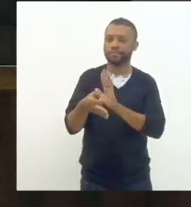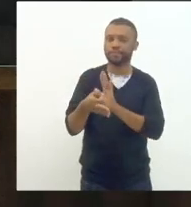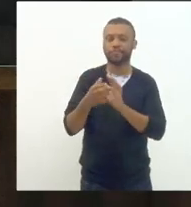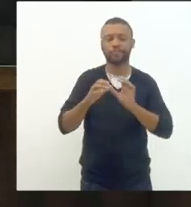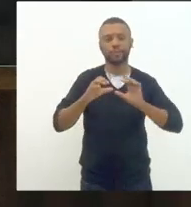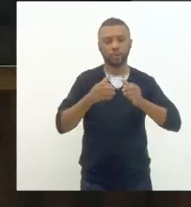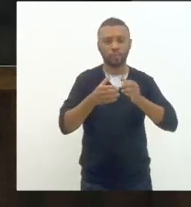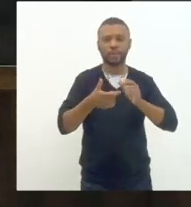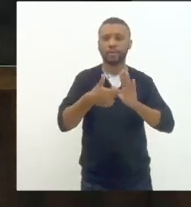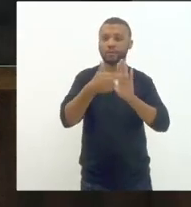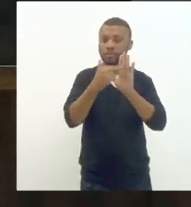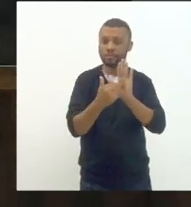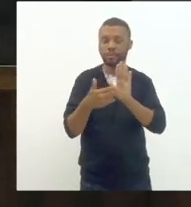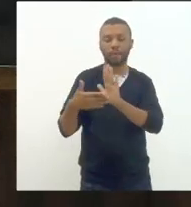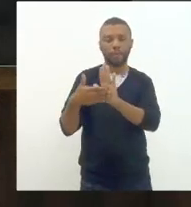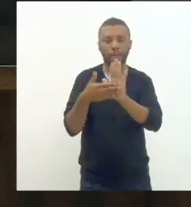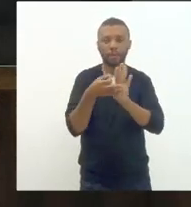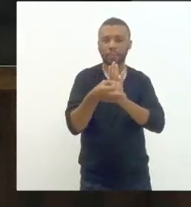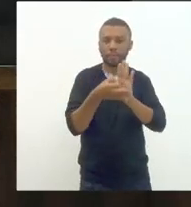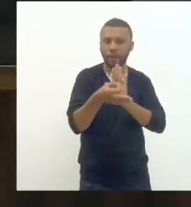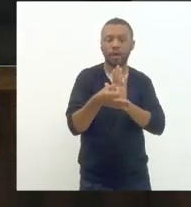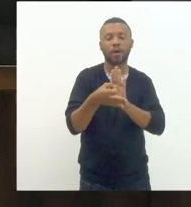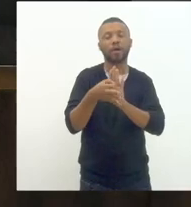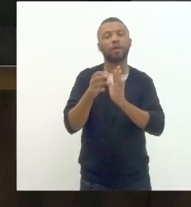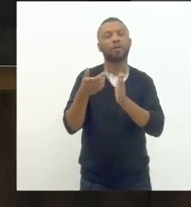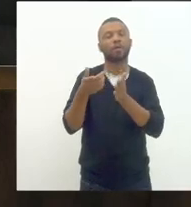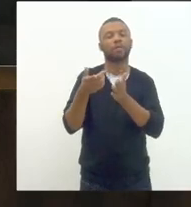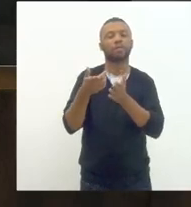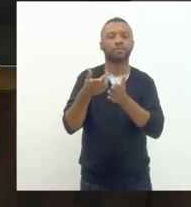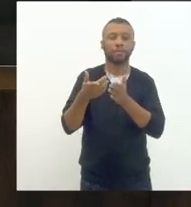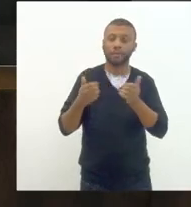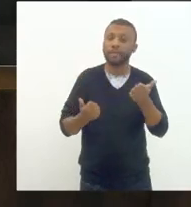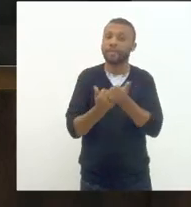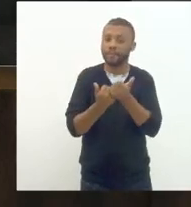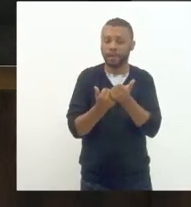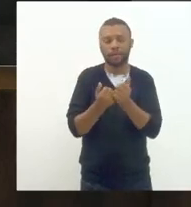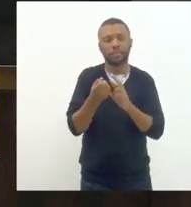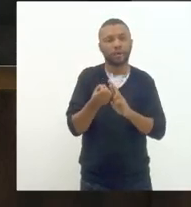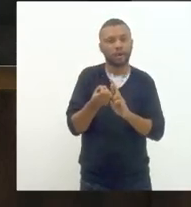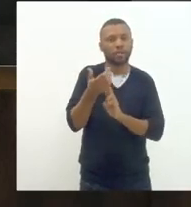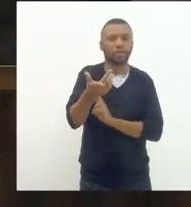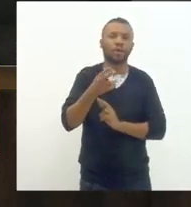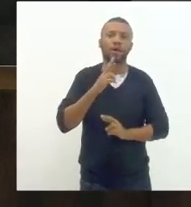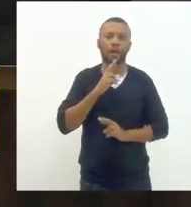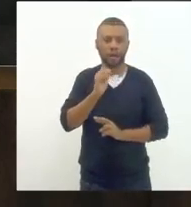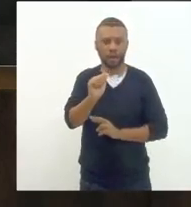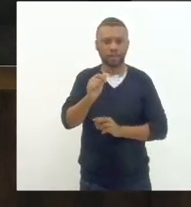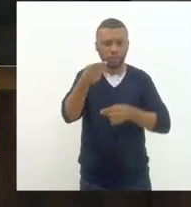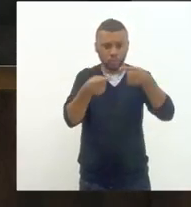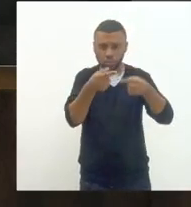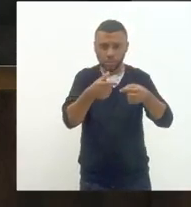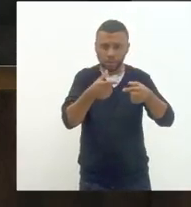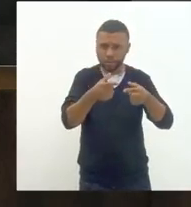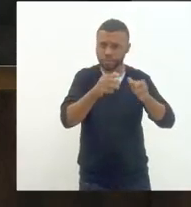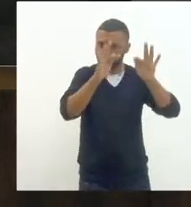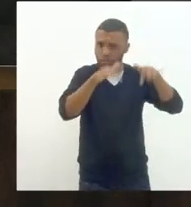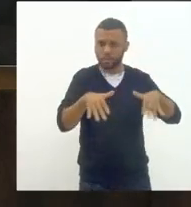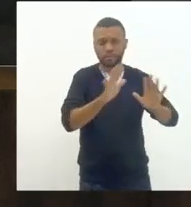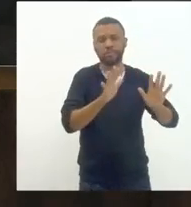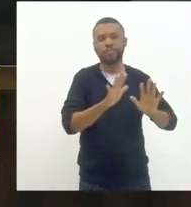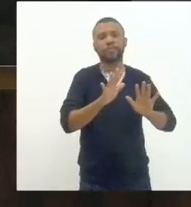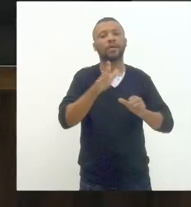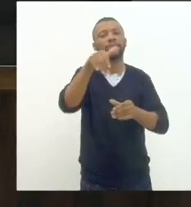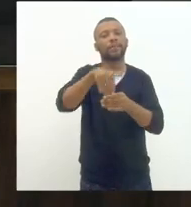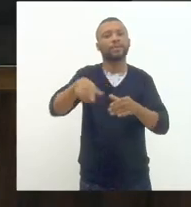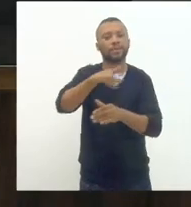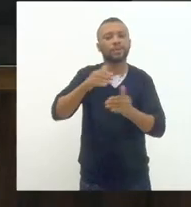Proposições Externas, favorável, relator deputado Rodrigo Amorim. Em discussão, não havendo que queira discutir, encerrada a discussão, em votação, os